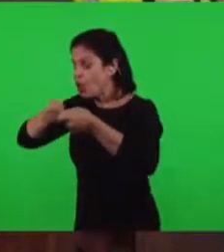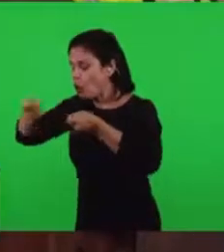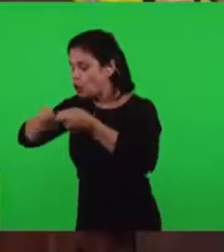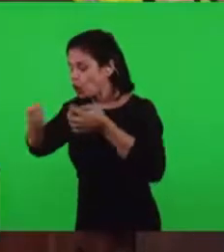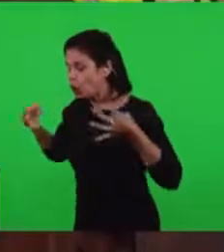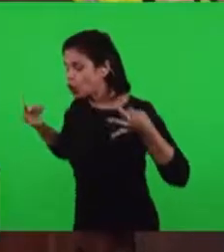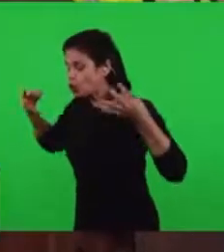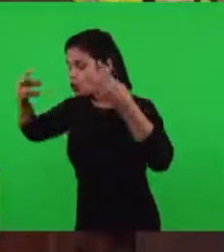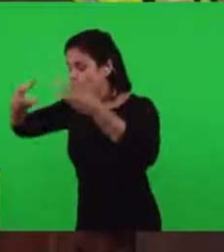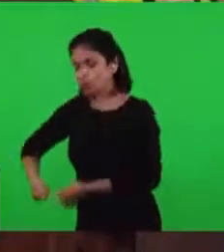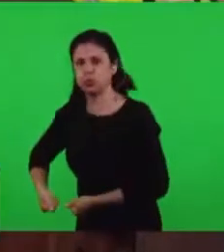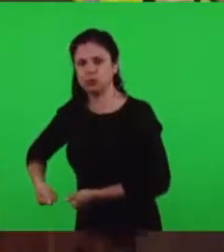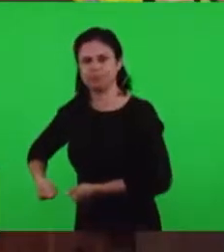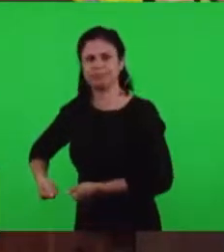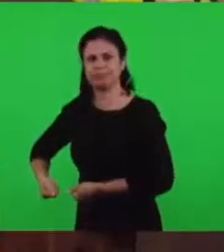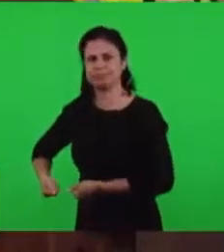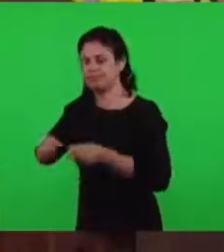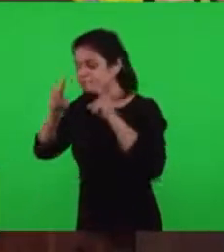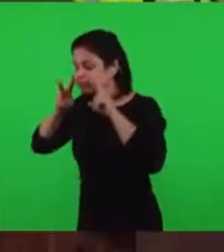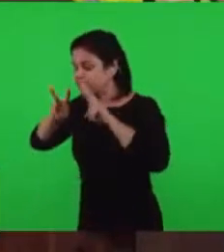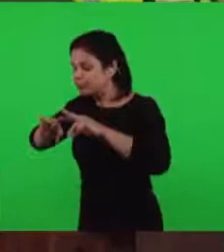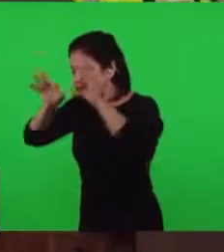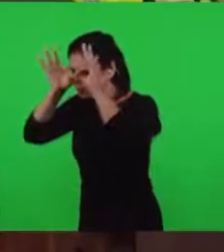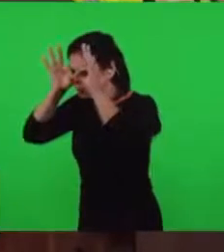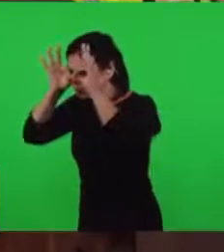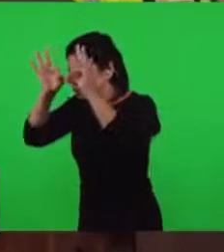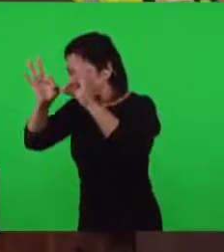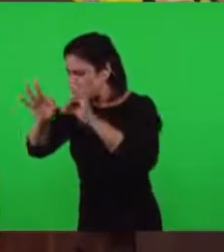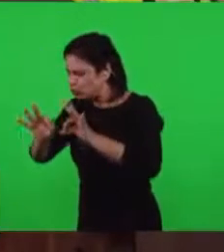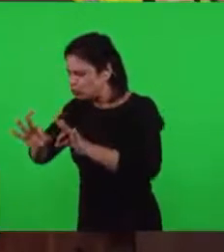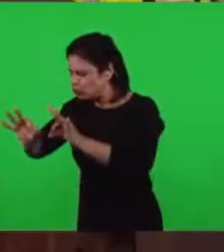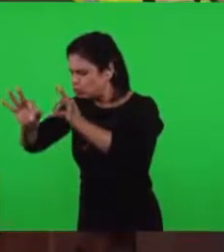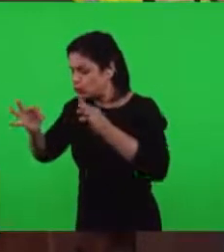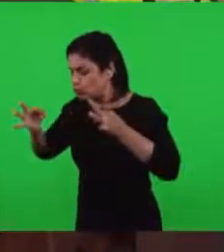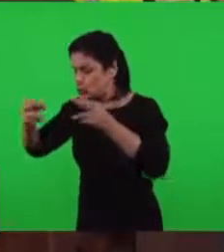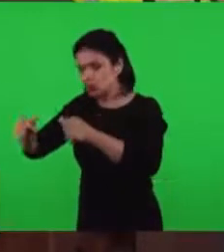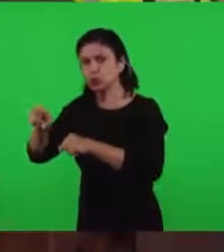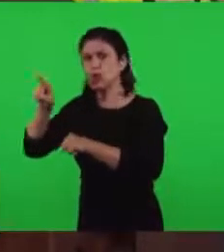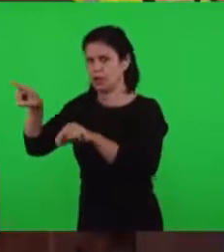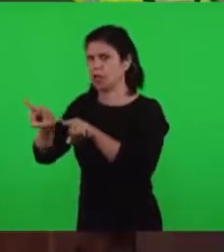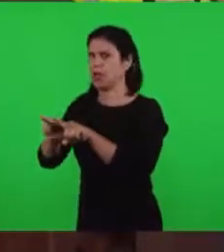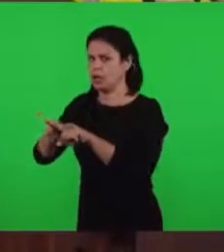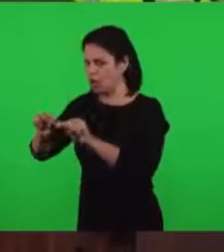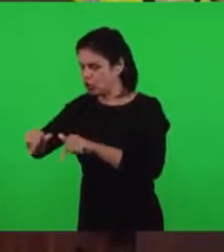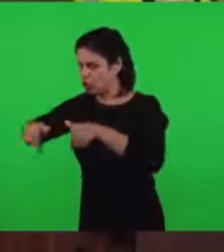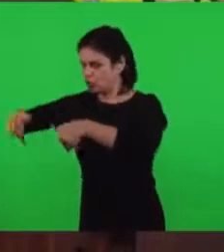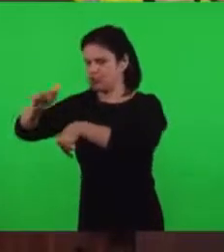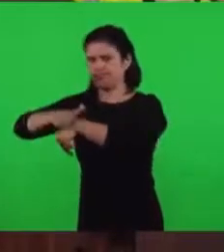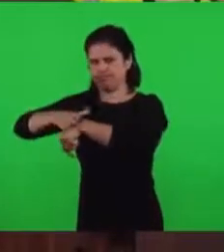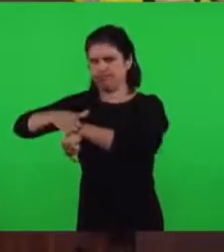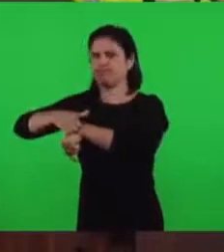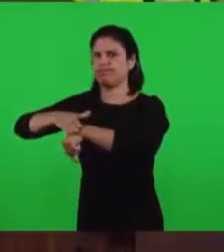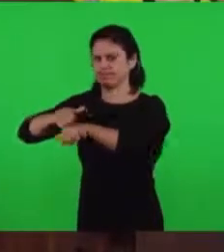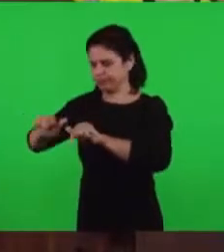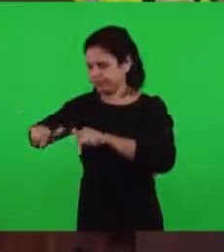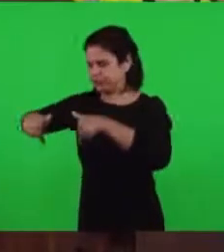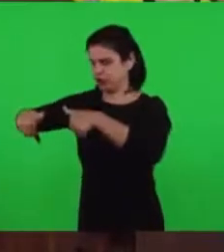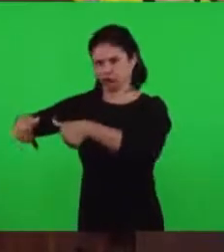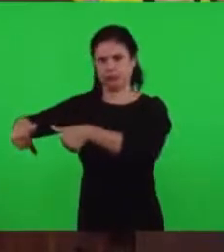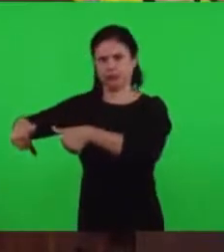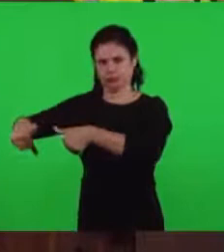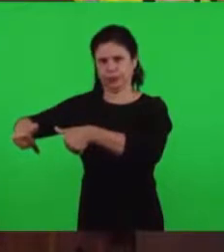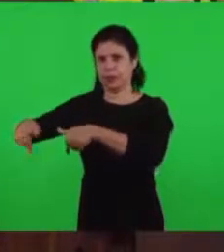meio e ao mesmo tempo ele está ele agirá ele está agindo também em